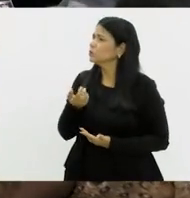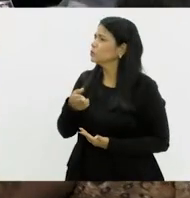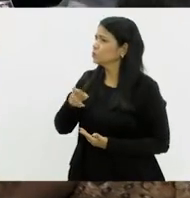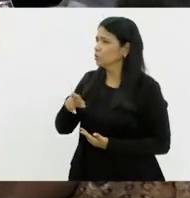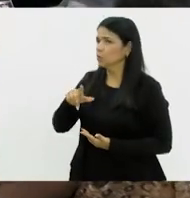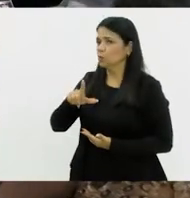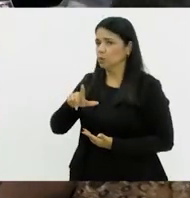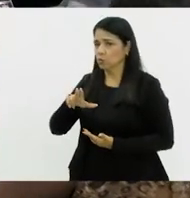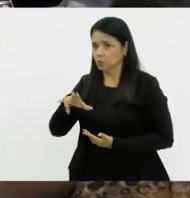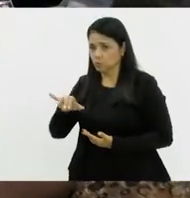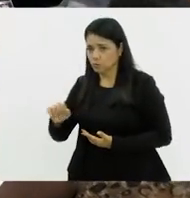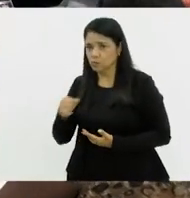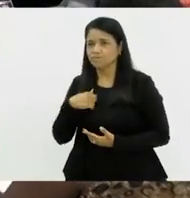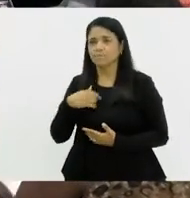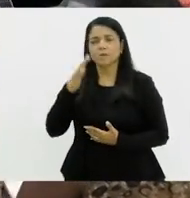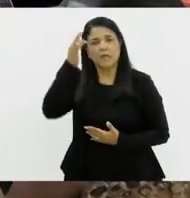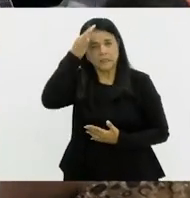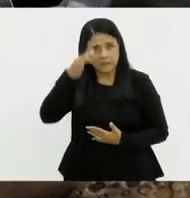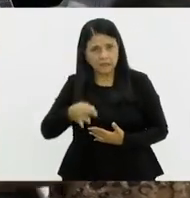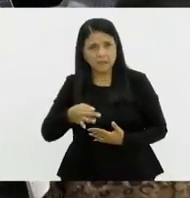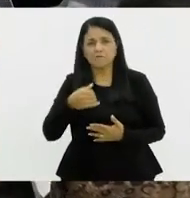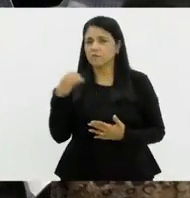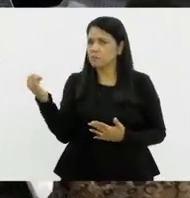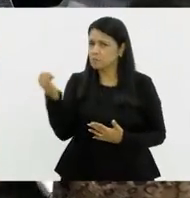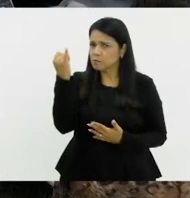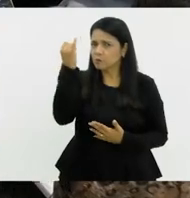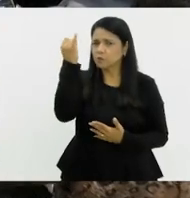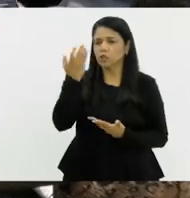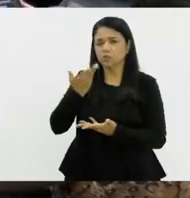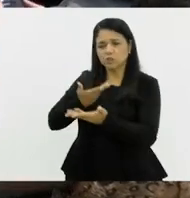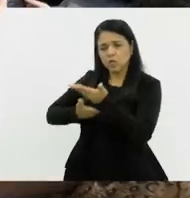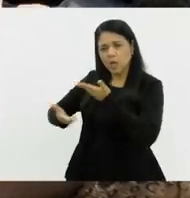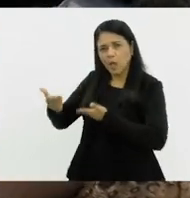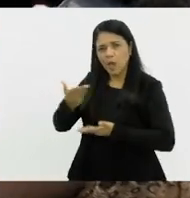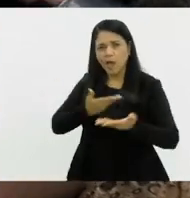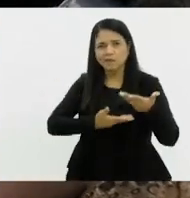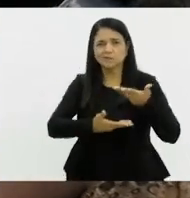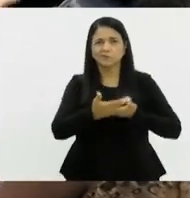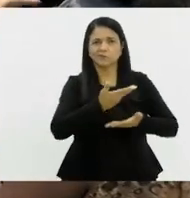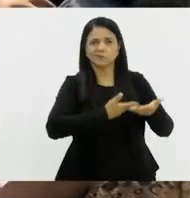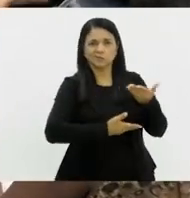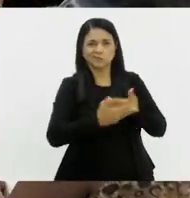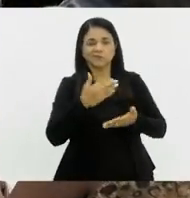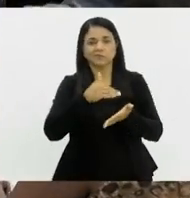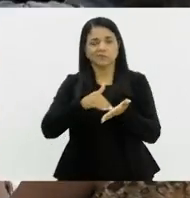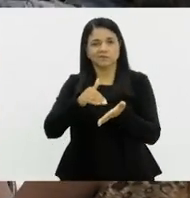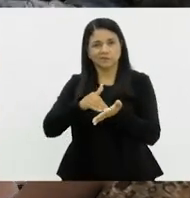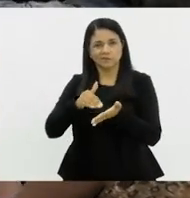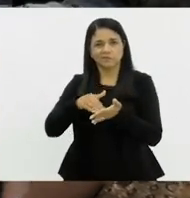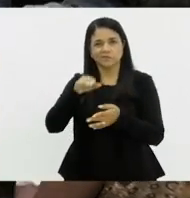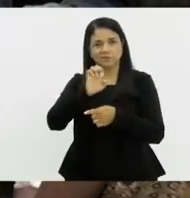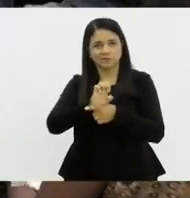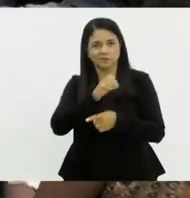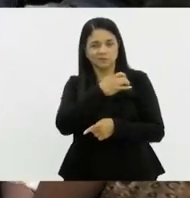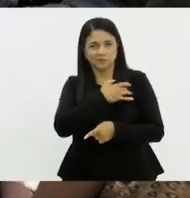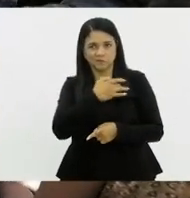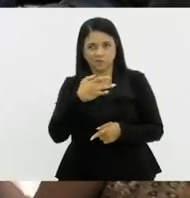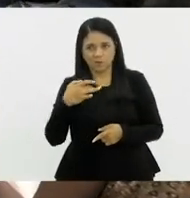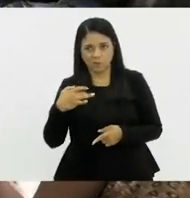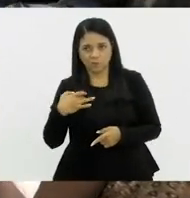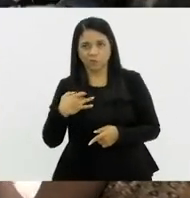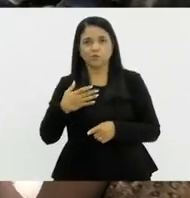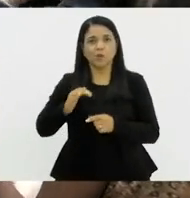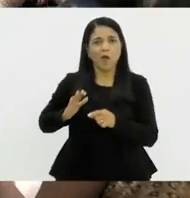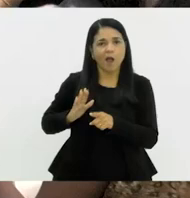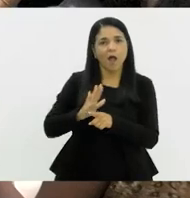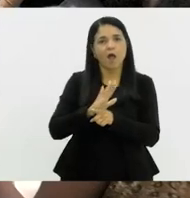entender, obviamente, que foi um passo importante essa articulação feita com a Secretaria de Estado de Saúde, que a gente